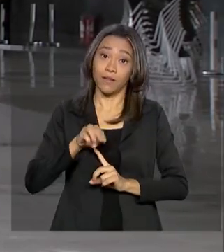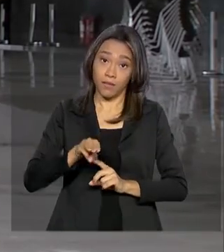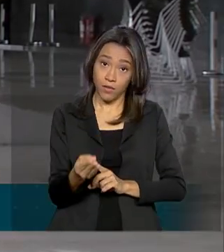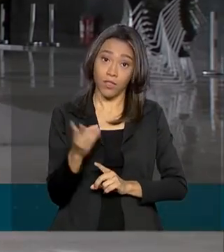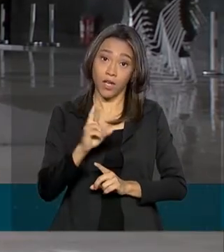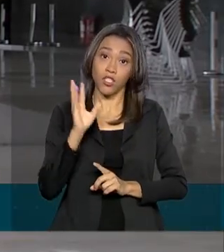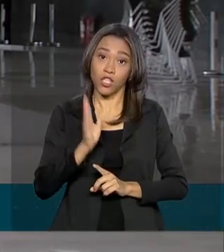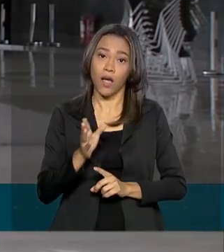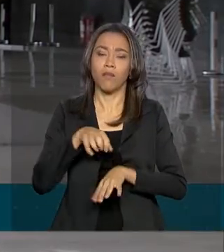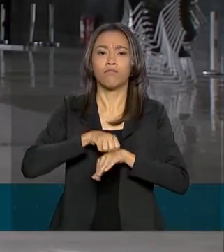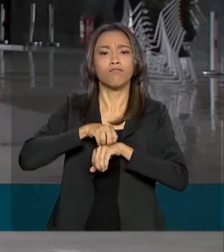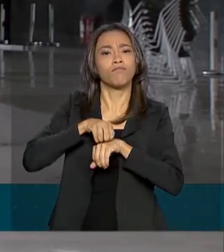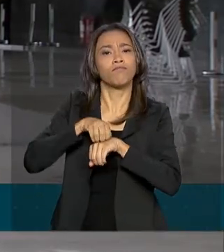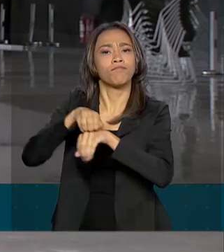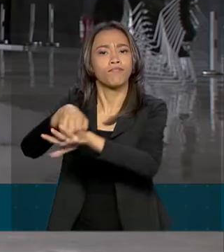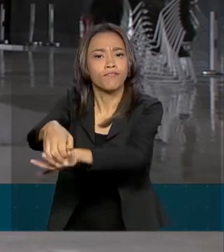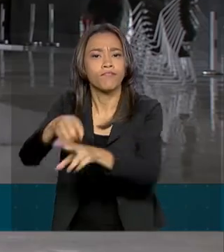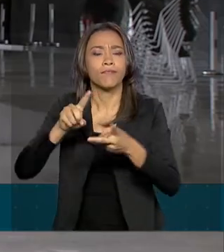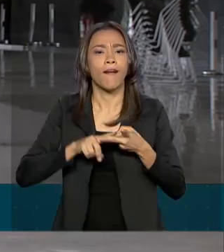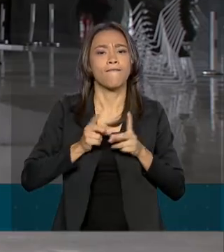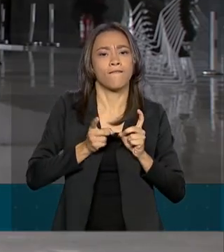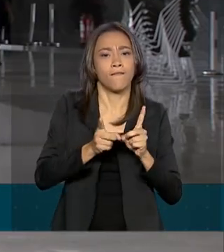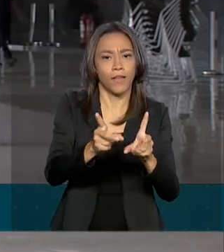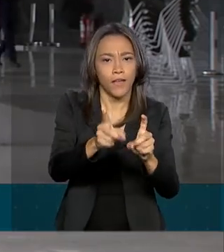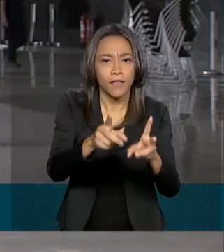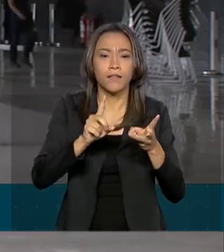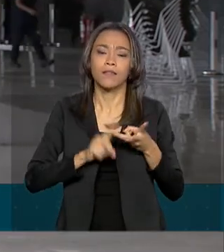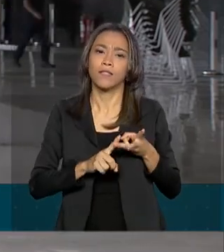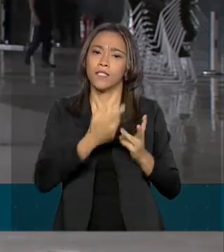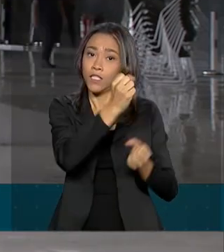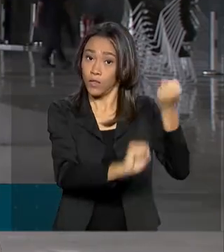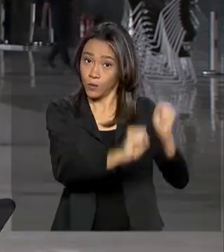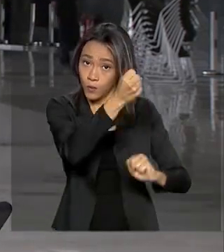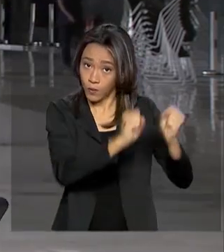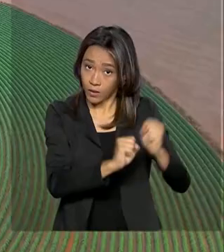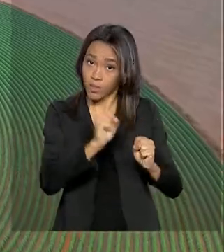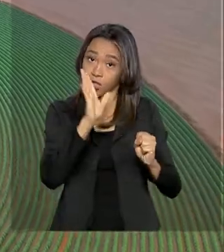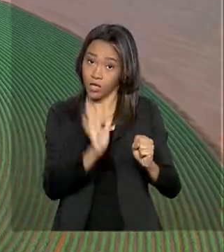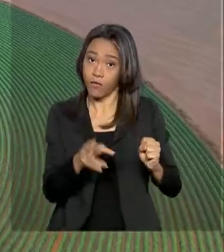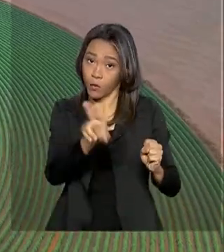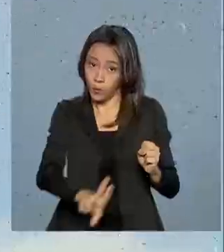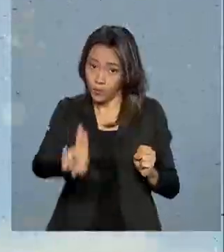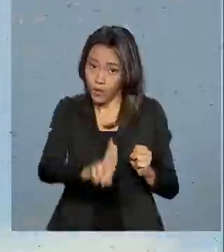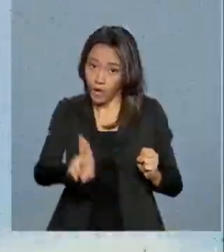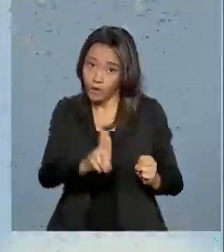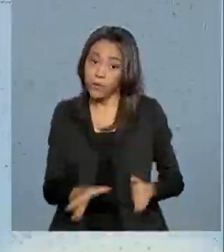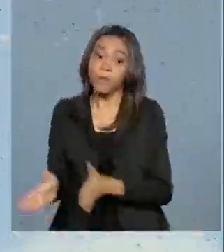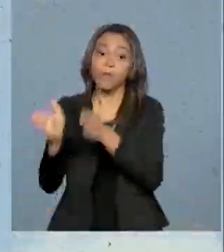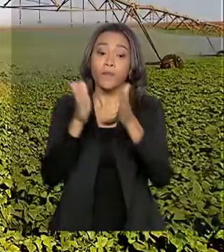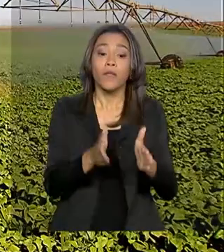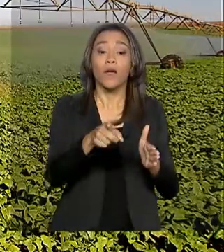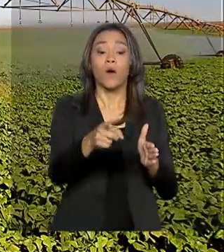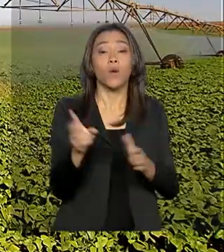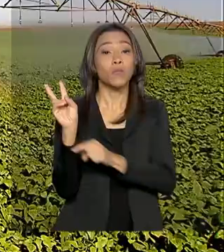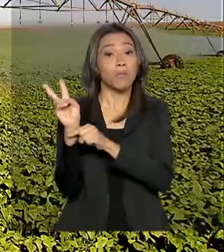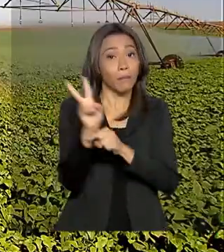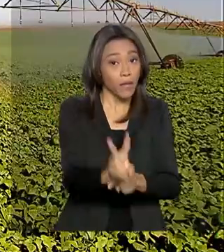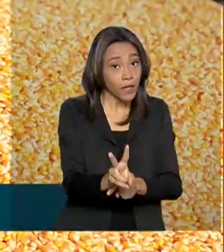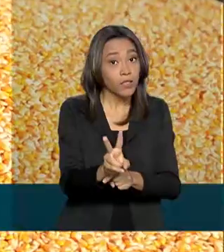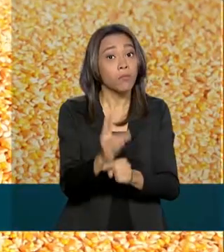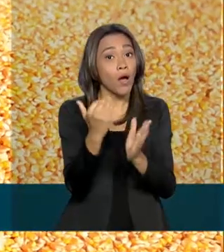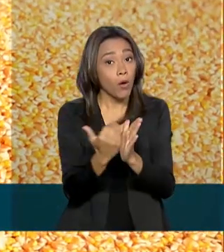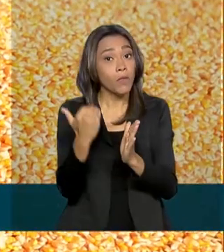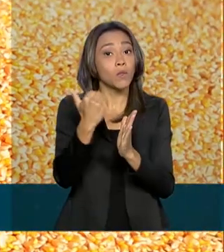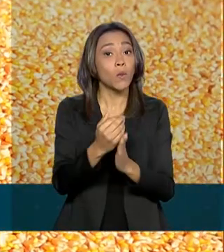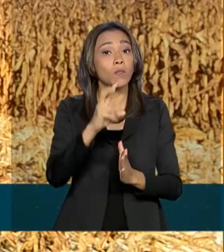operações de custeio, comercialização e industrialização. Os empréstimos para custear a safra aumentaram 5